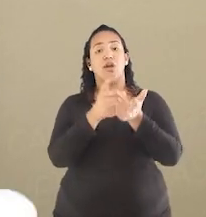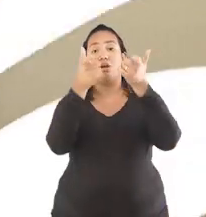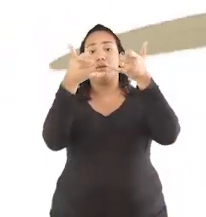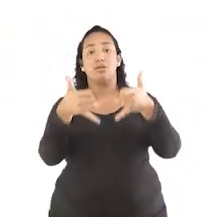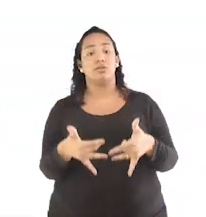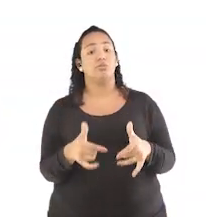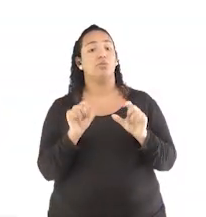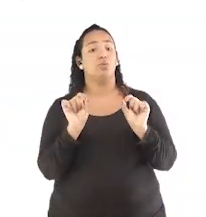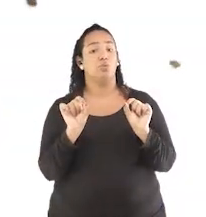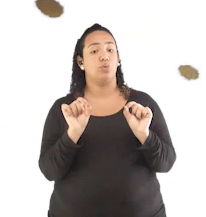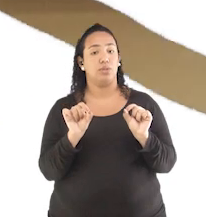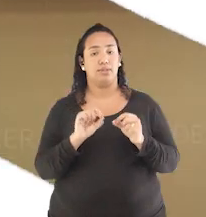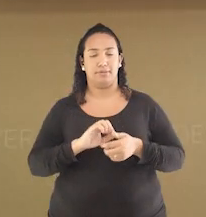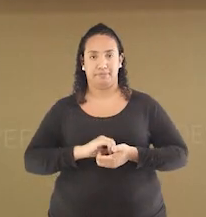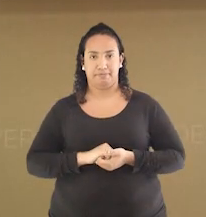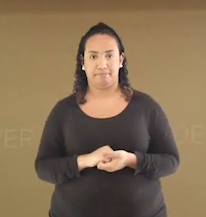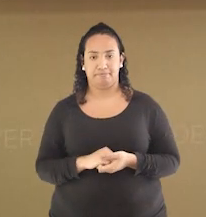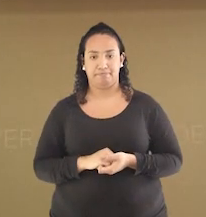dicio.com.